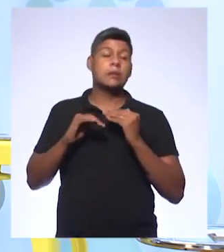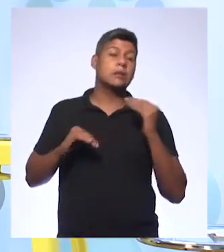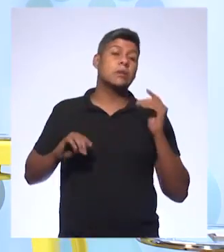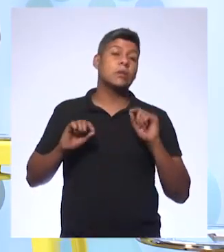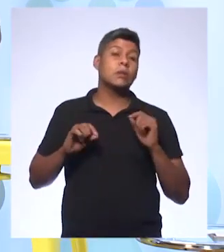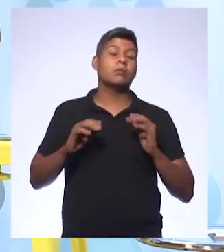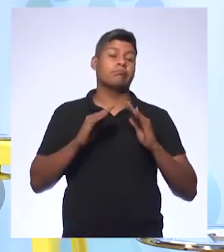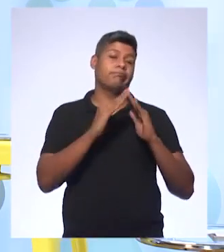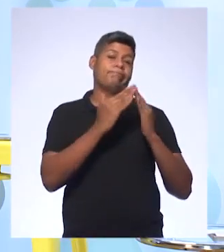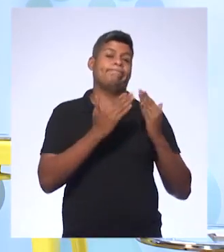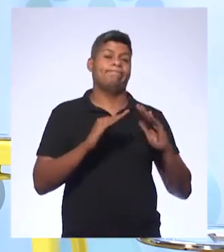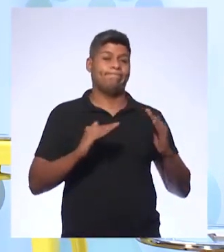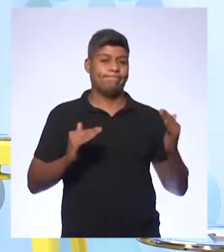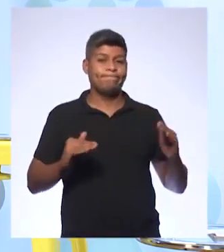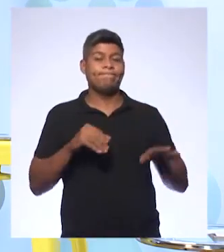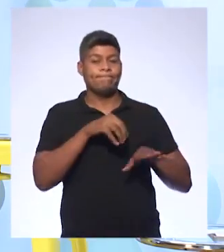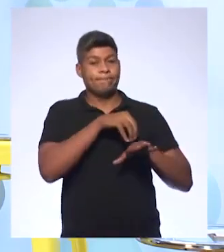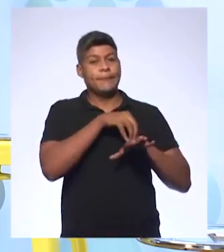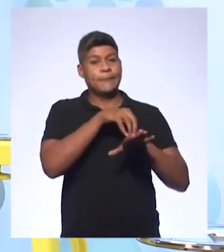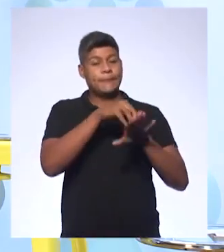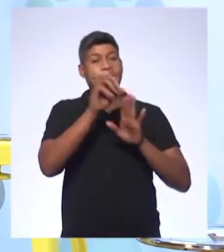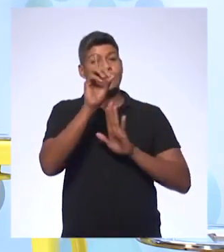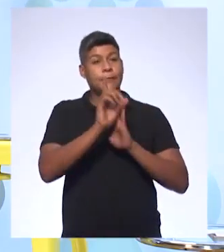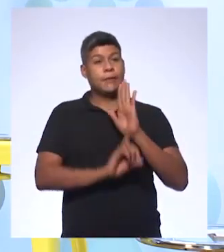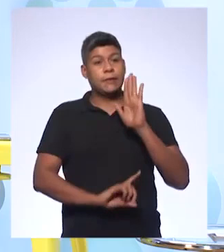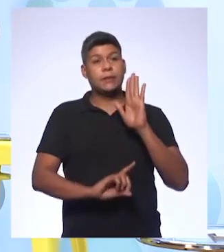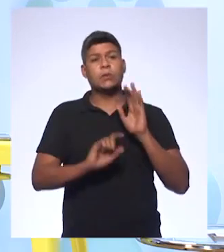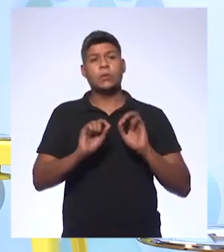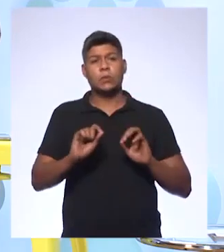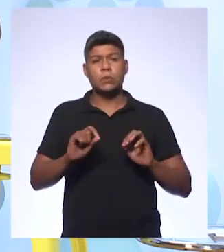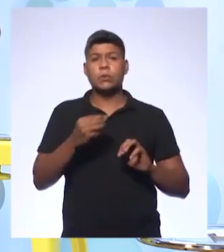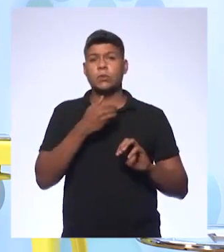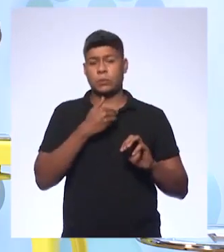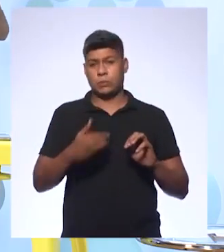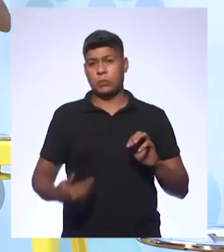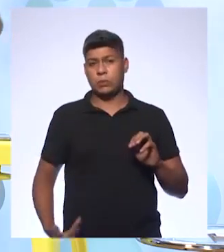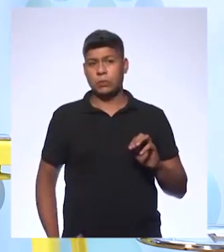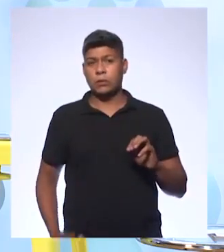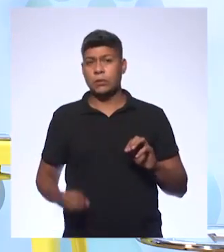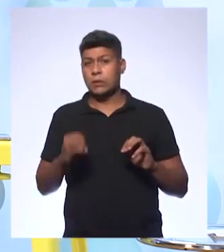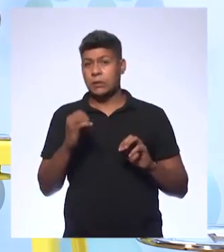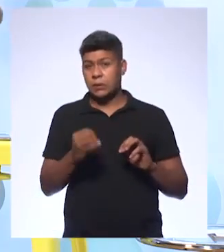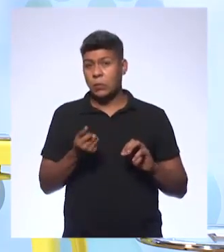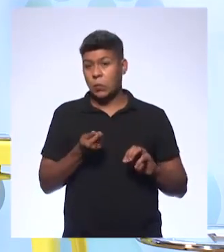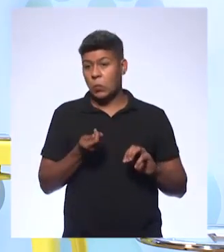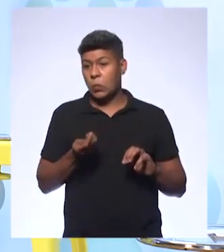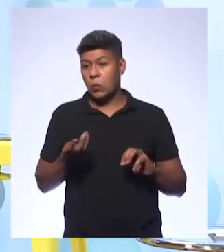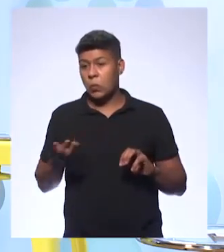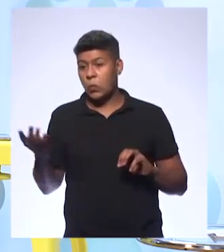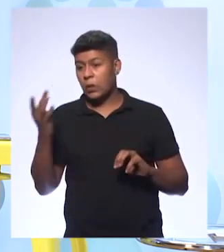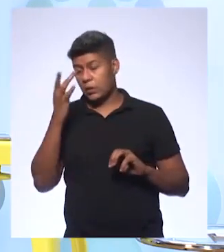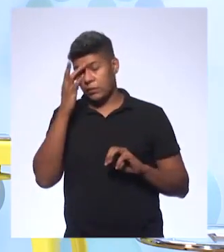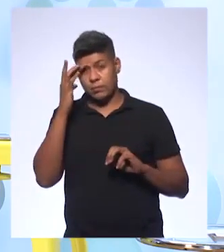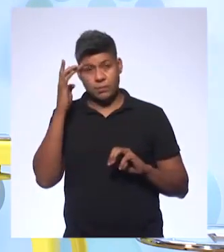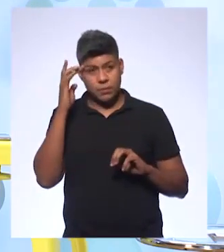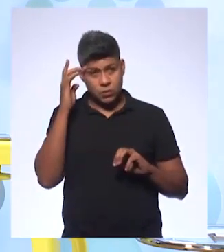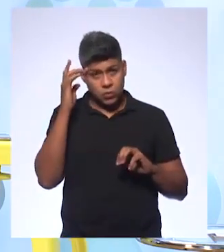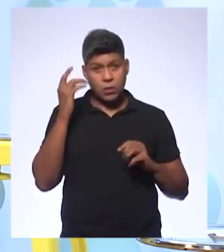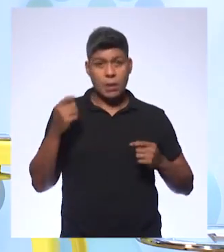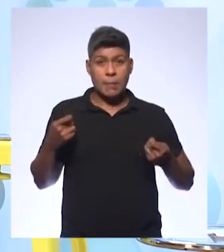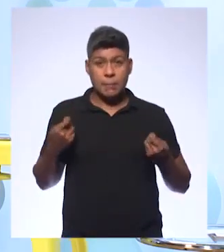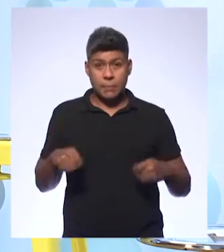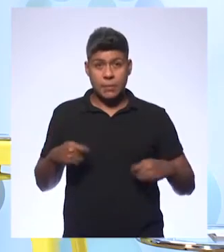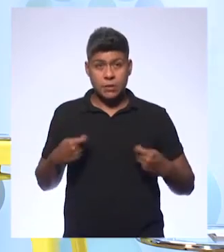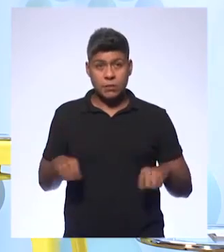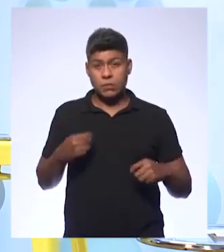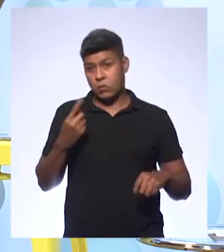nas periferias. O transporte, o direito ao transporte é um direito público. Se um grande número, uma grande parcela da população precisa